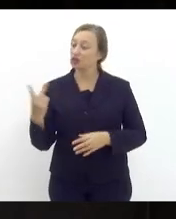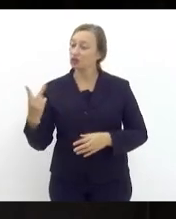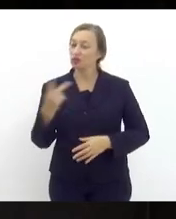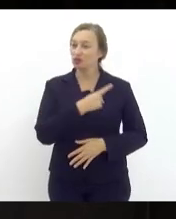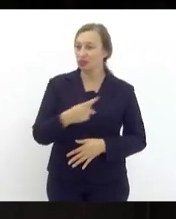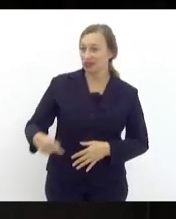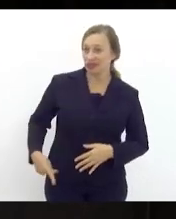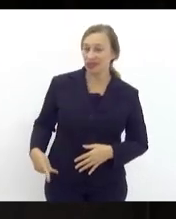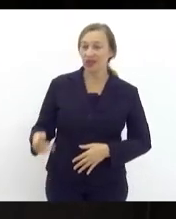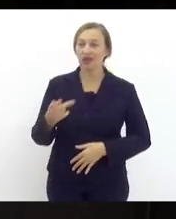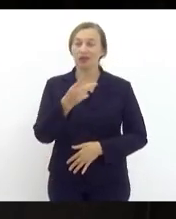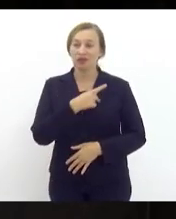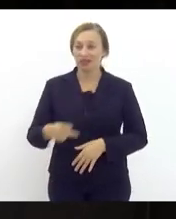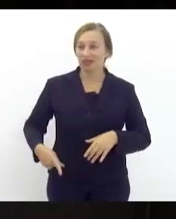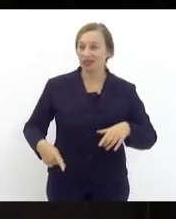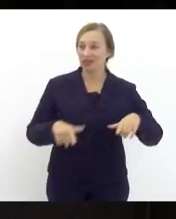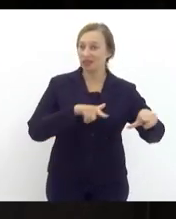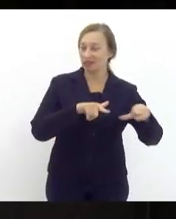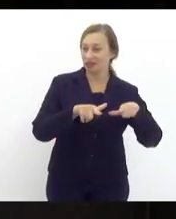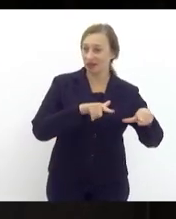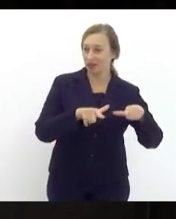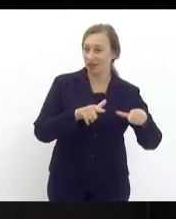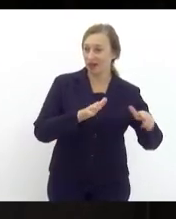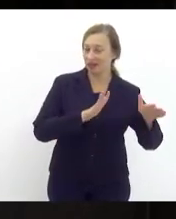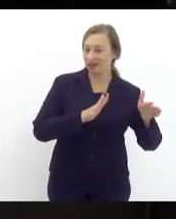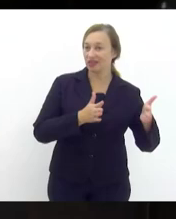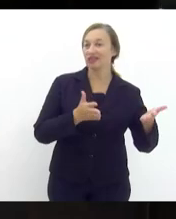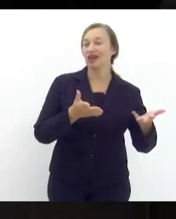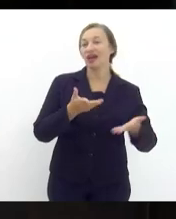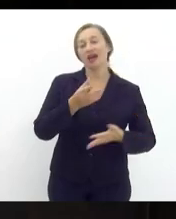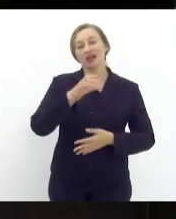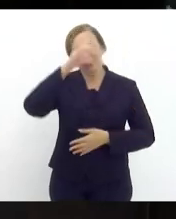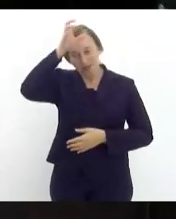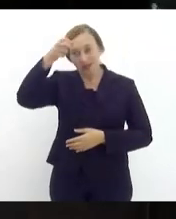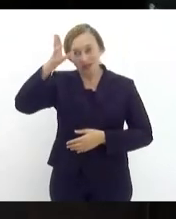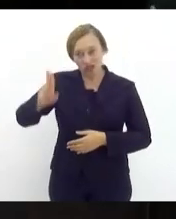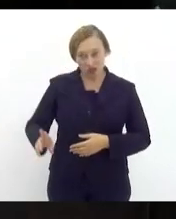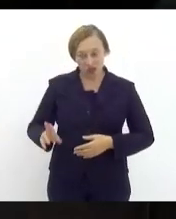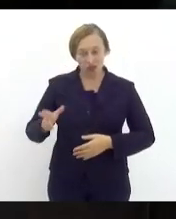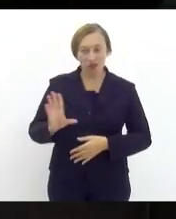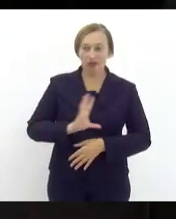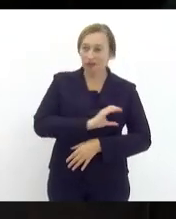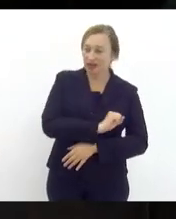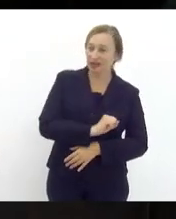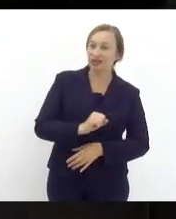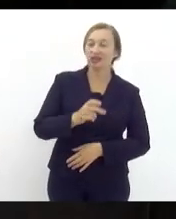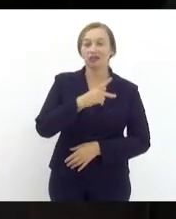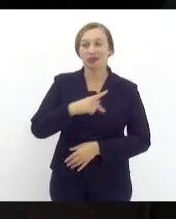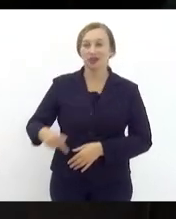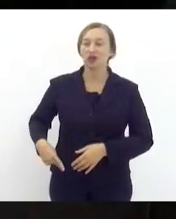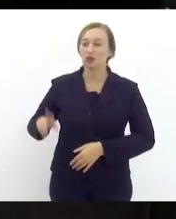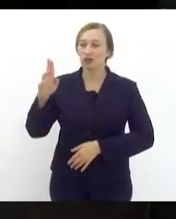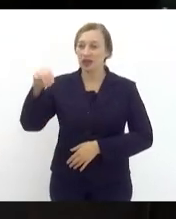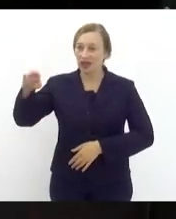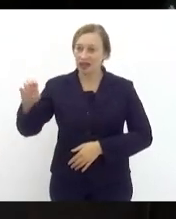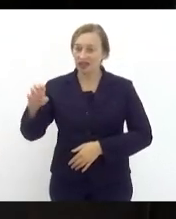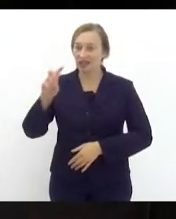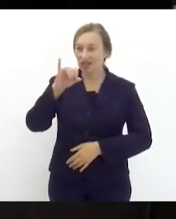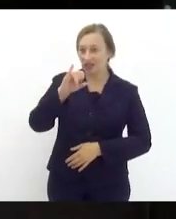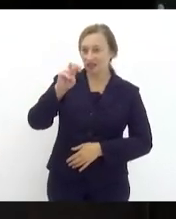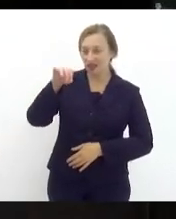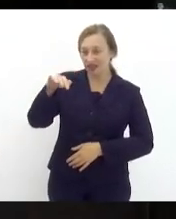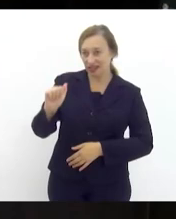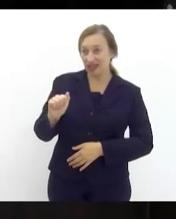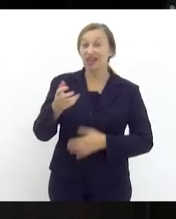a presidente do trabalho minha querida deputada Tia Jô e a presidente da União Ivana Bastos